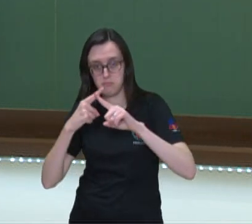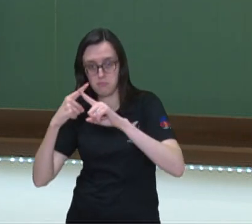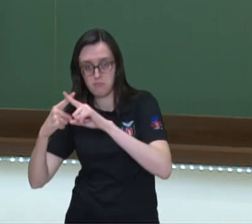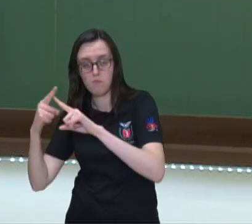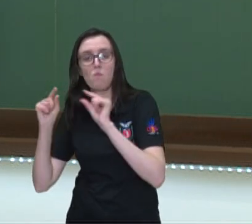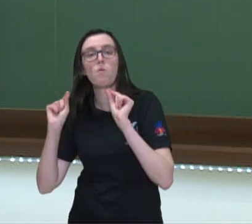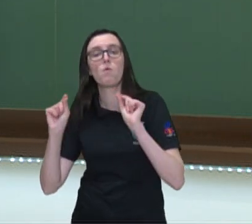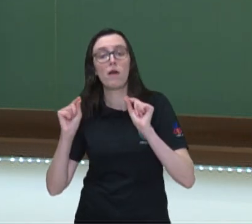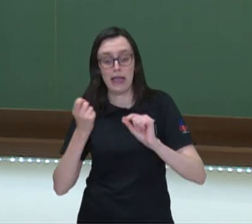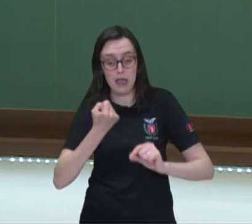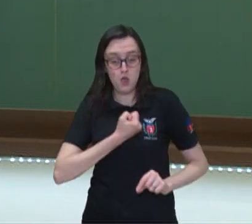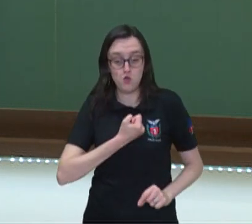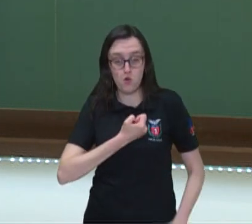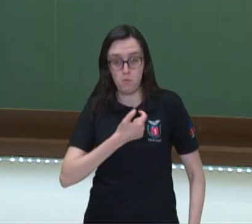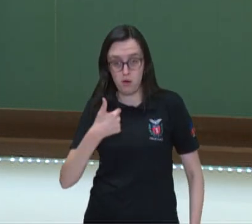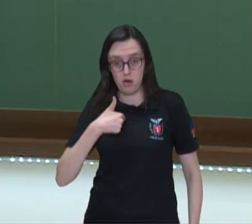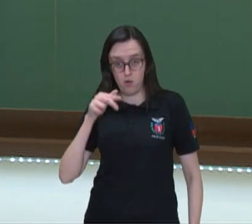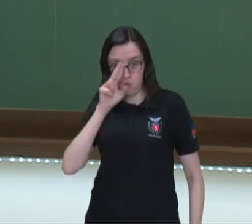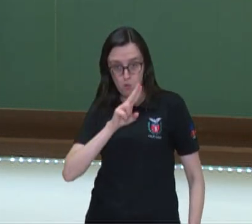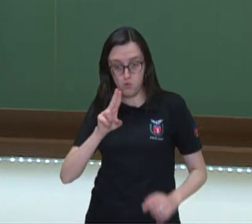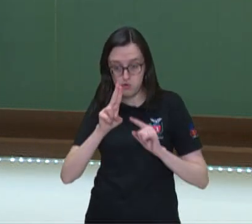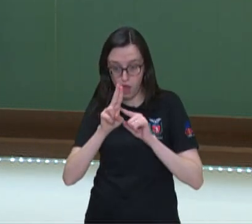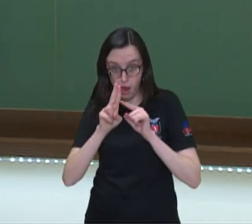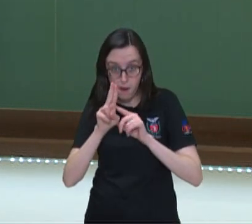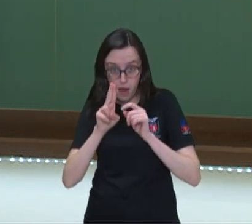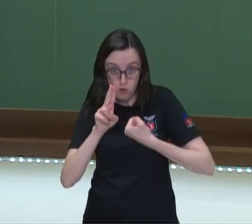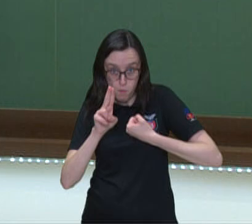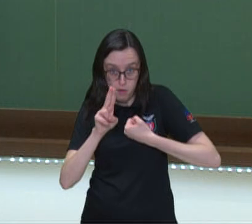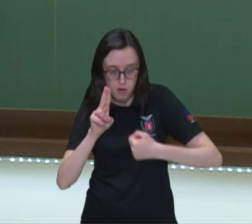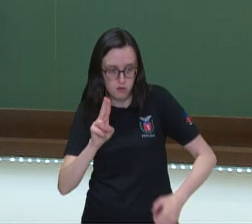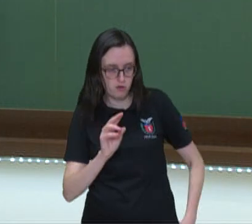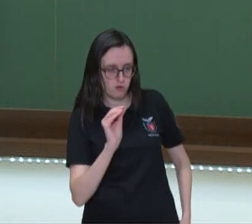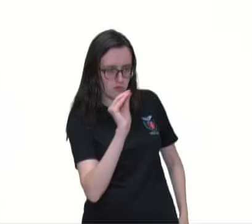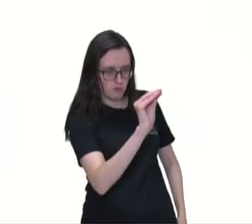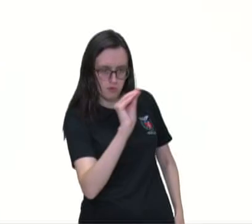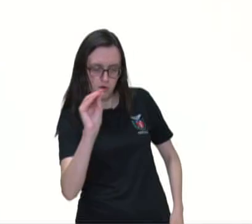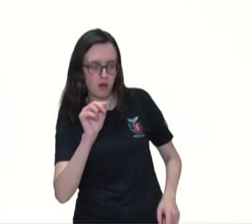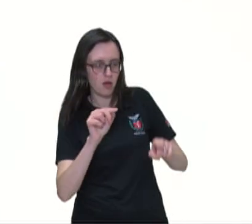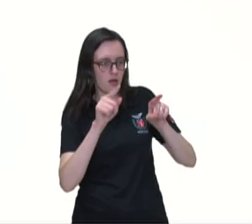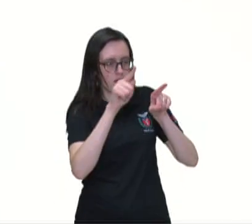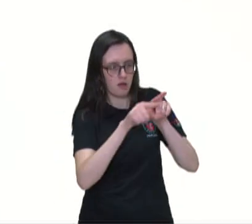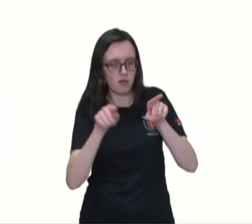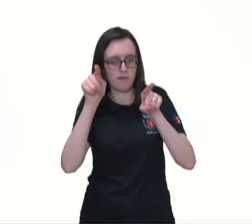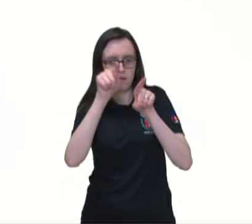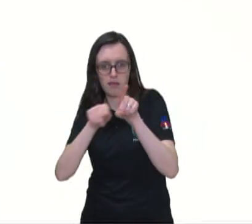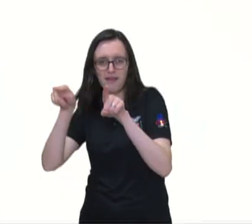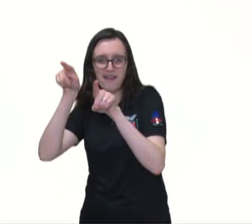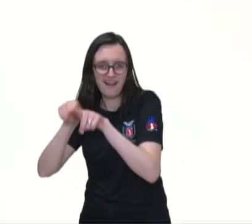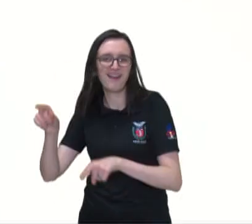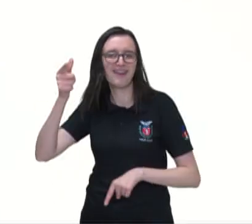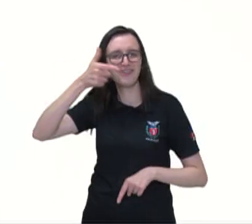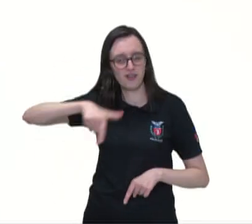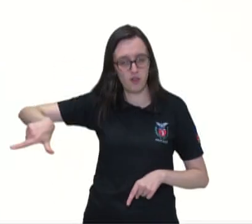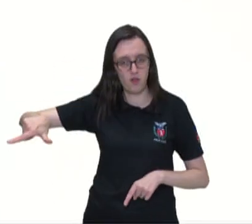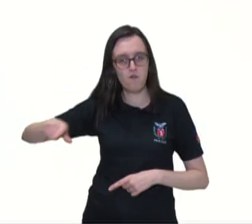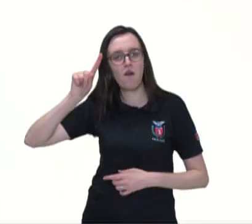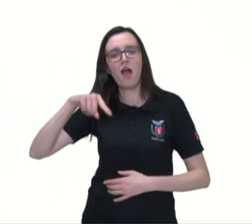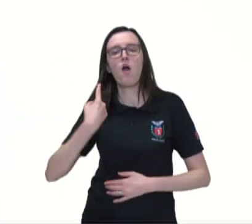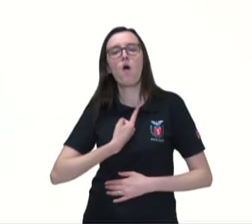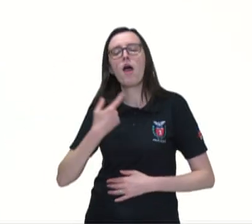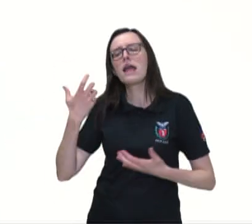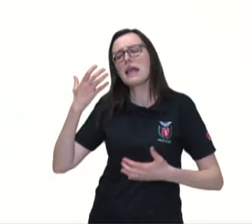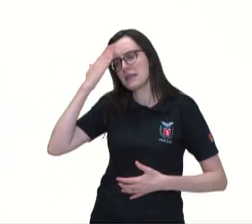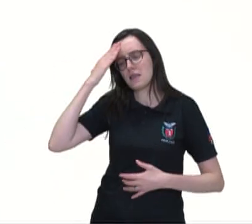em que o número que eu vou usar, ele é repetido várias vezes. Então tá ali, ó. A potência é utilizada quando necessitamos descobrir o valor